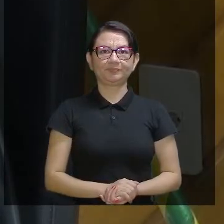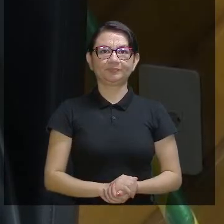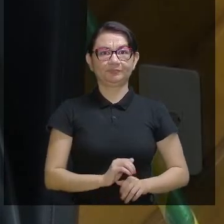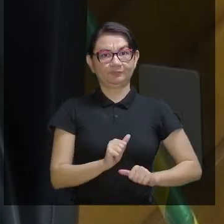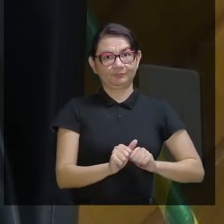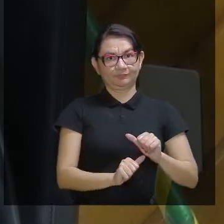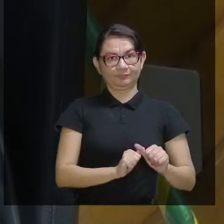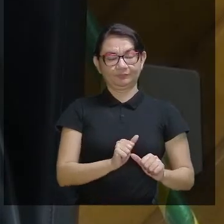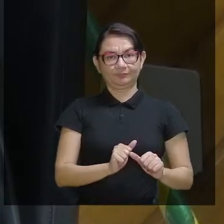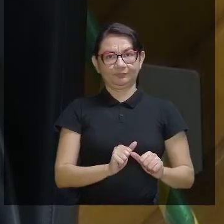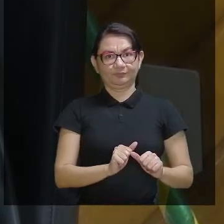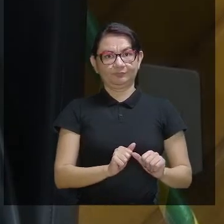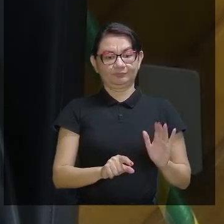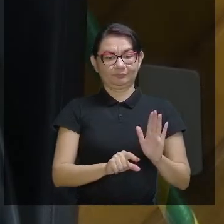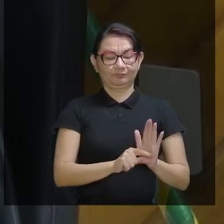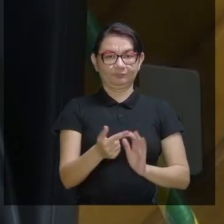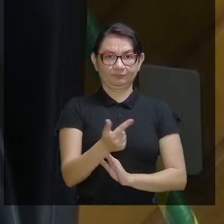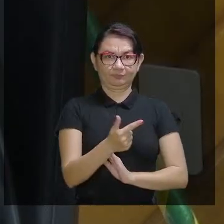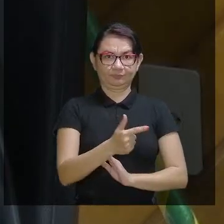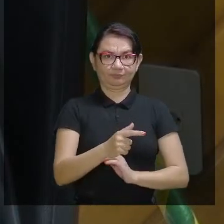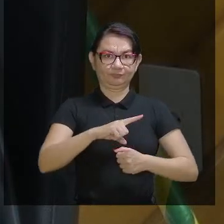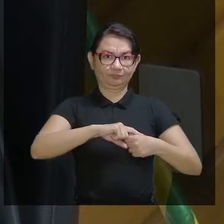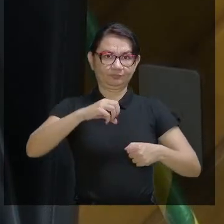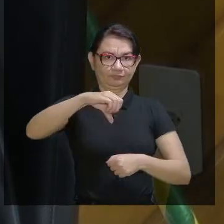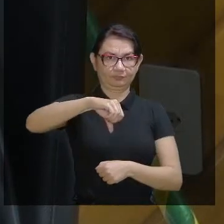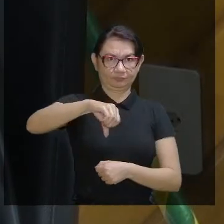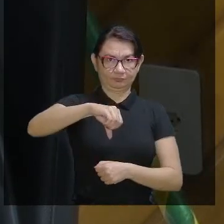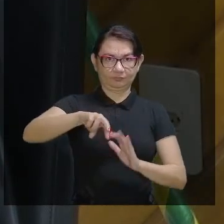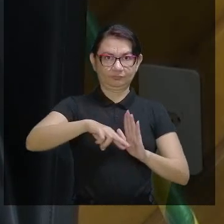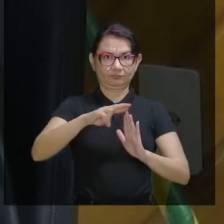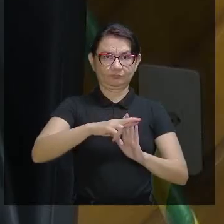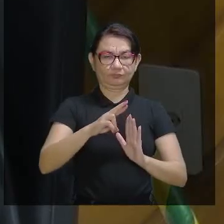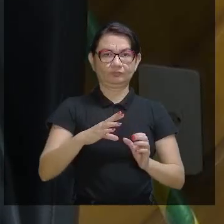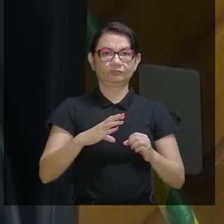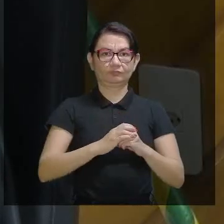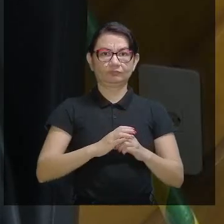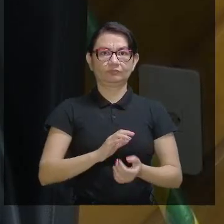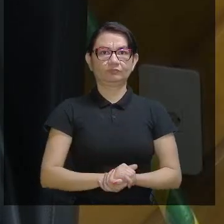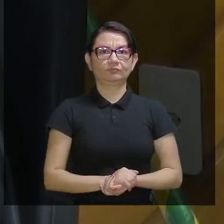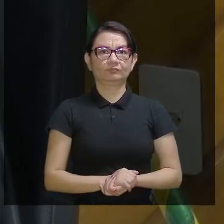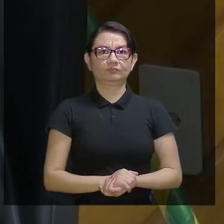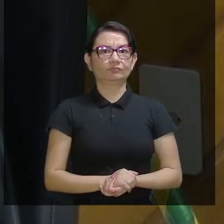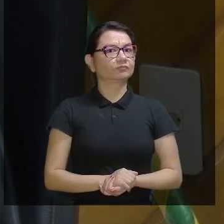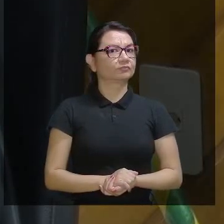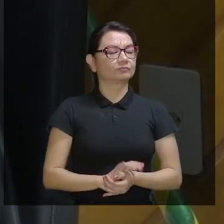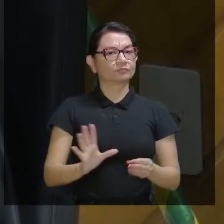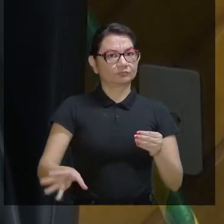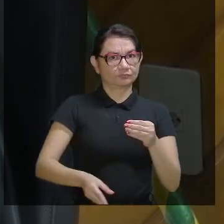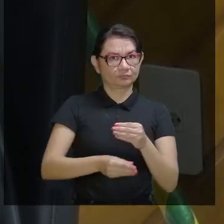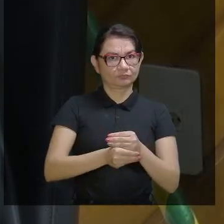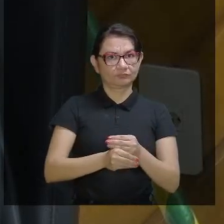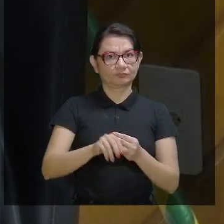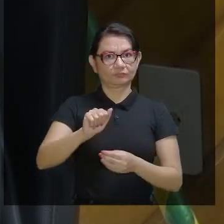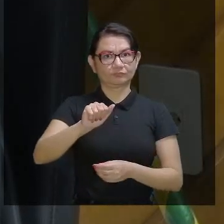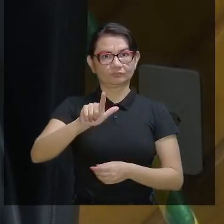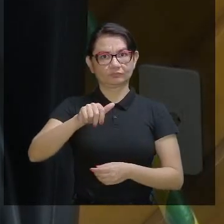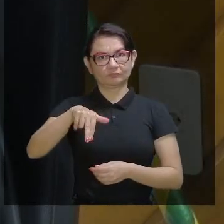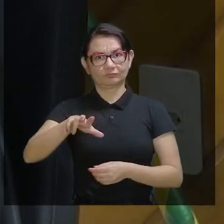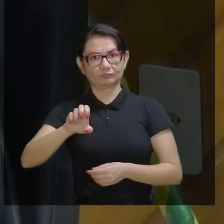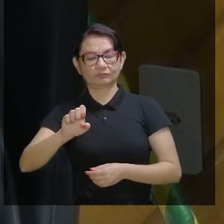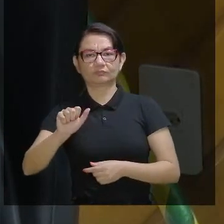Alterar o inciso 2º do artigo 9º da resolução TRE-AP 616 para acréscimo das seguintes alíneas: